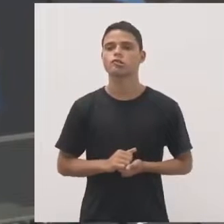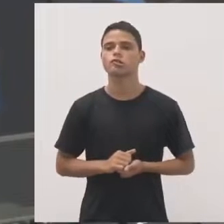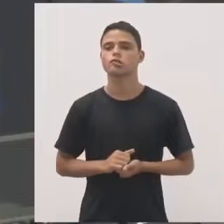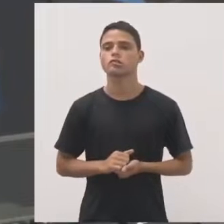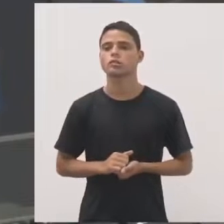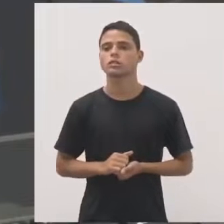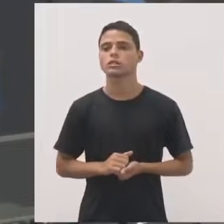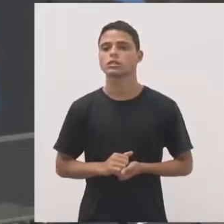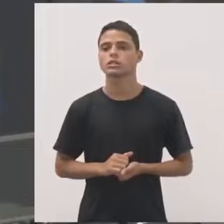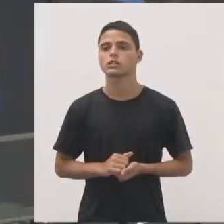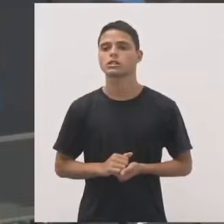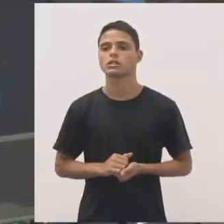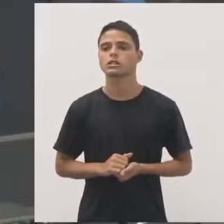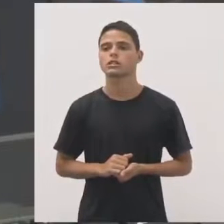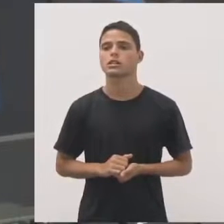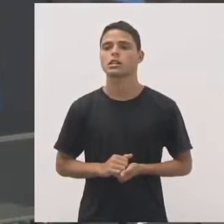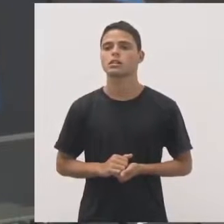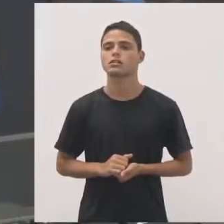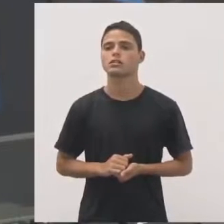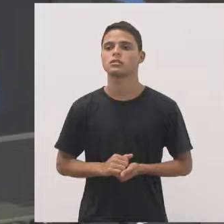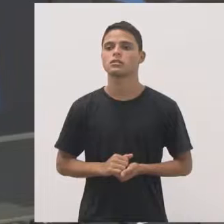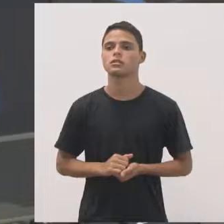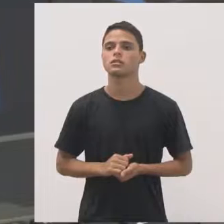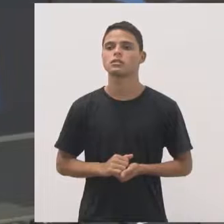Eu não lembro, Felipe.